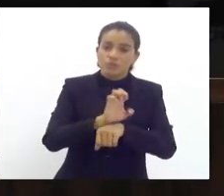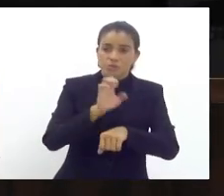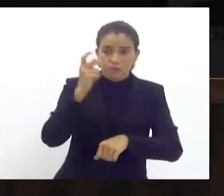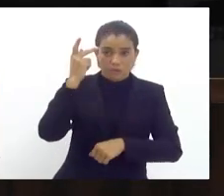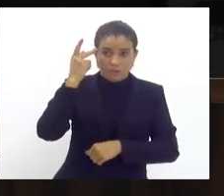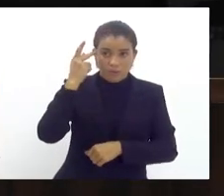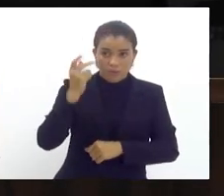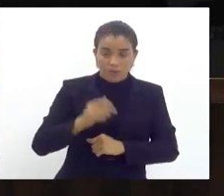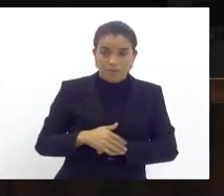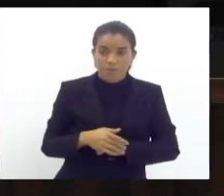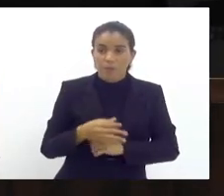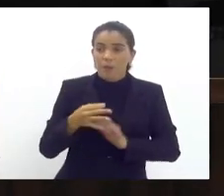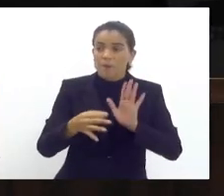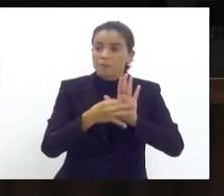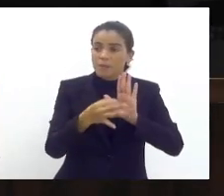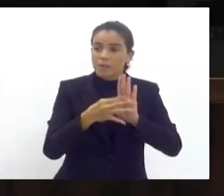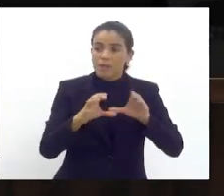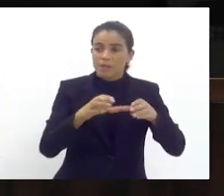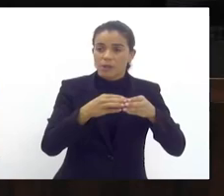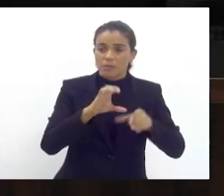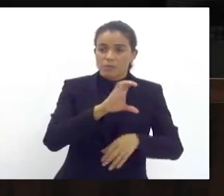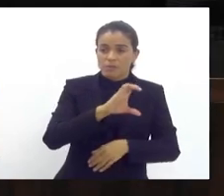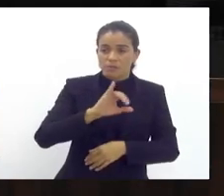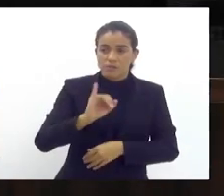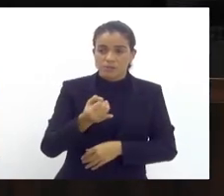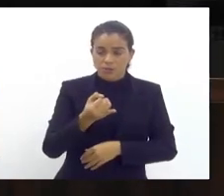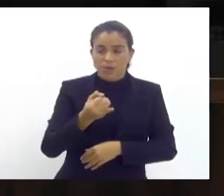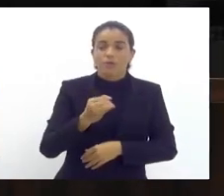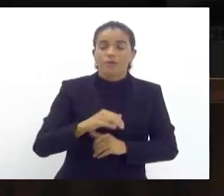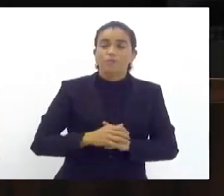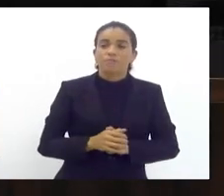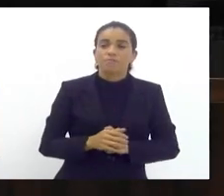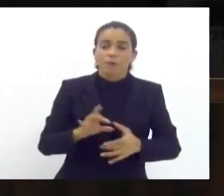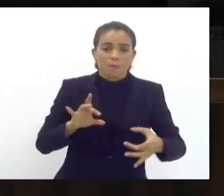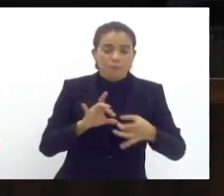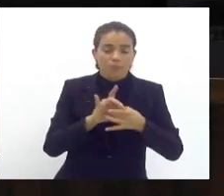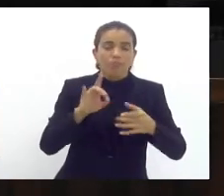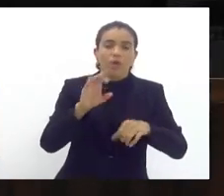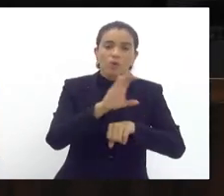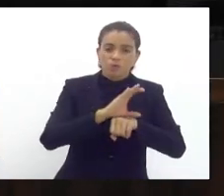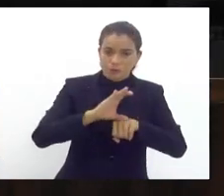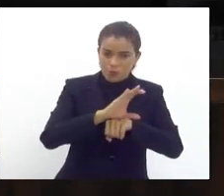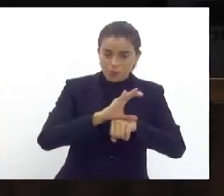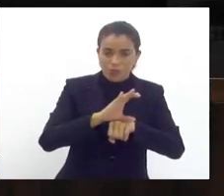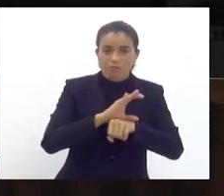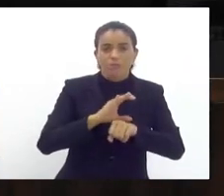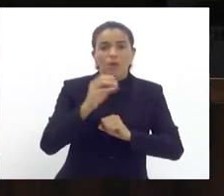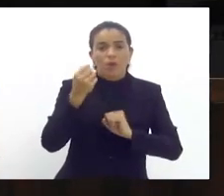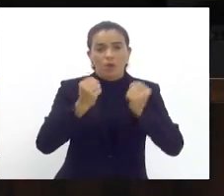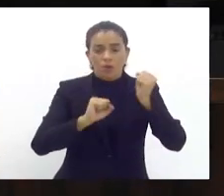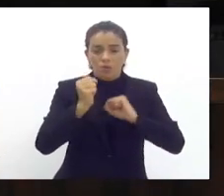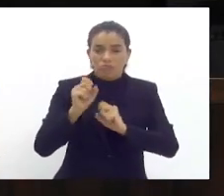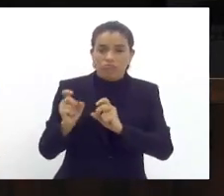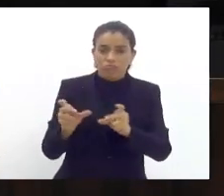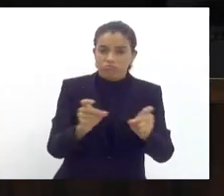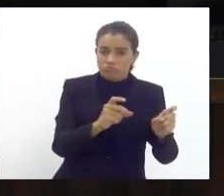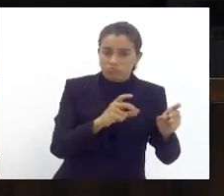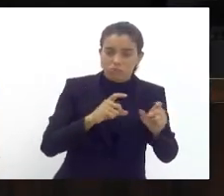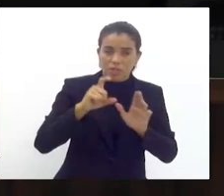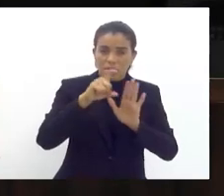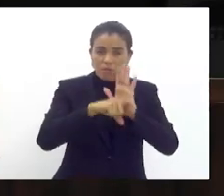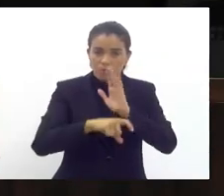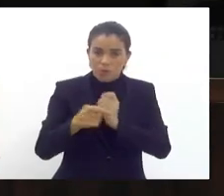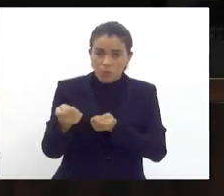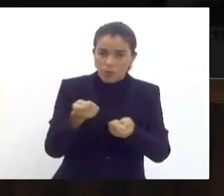Paulo pareceres das comissões Constituição e justiça pela constitucionalidade de economia dos comércio favorável de tributação